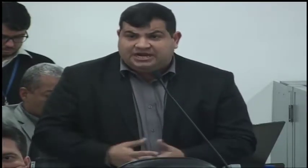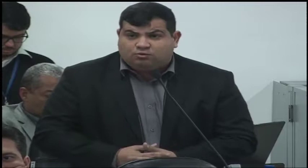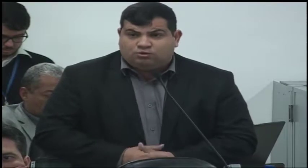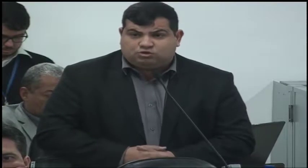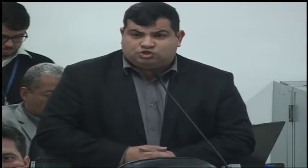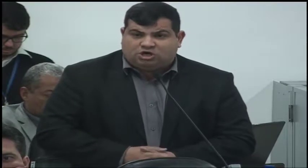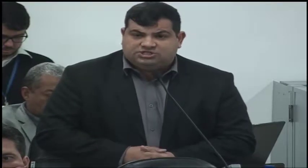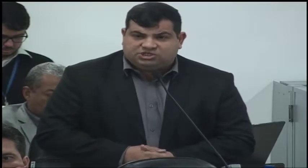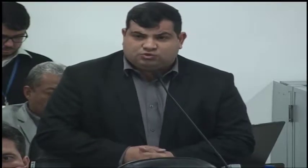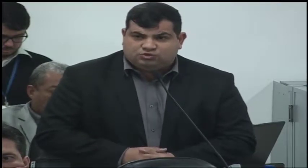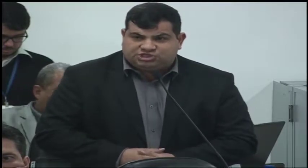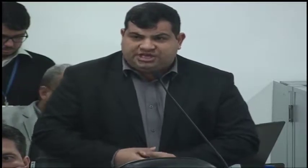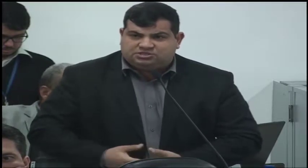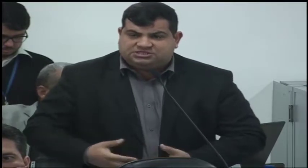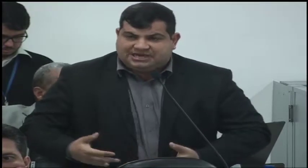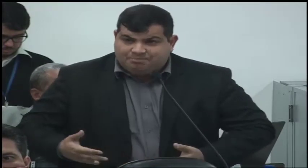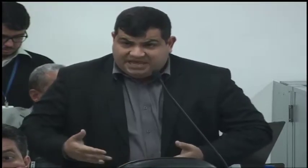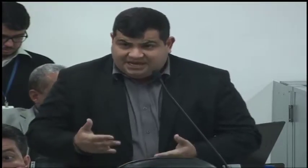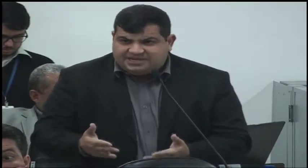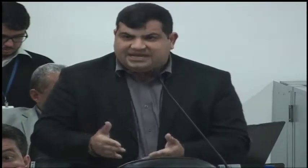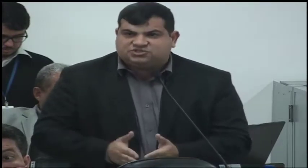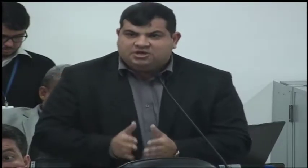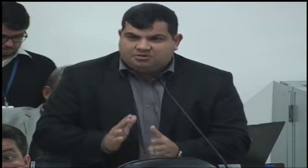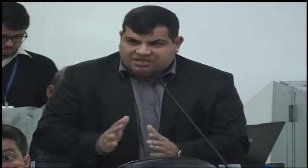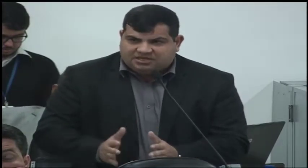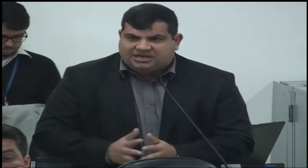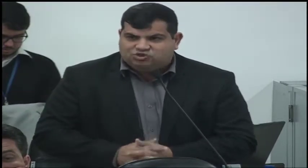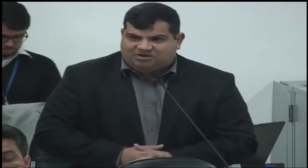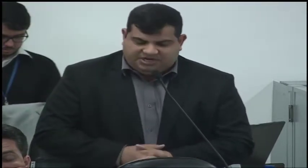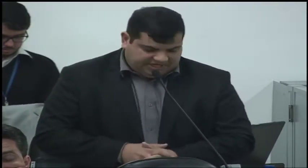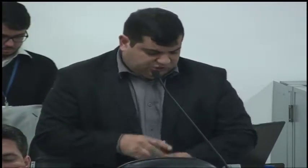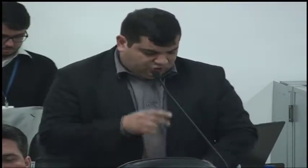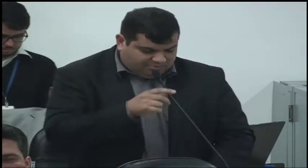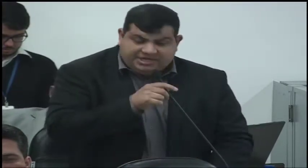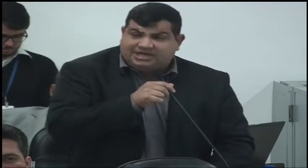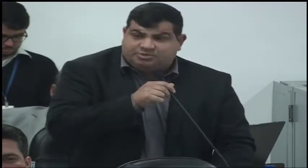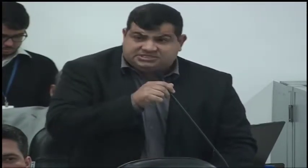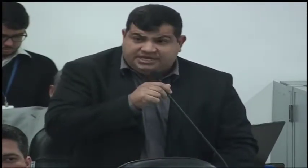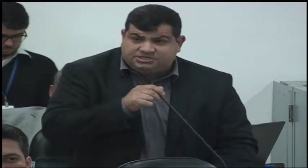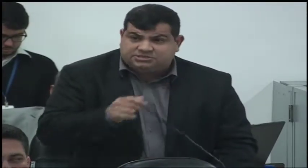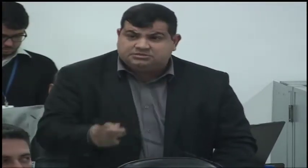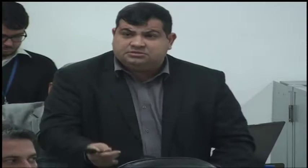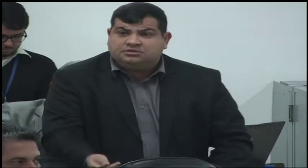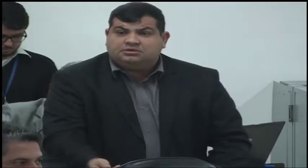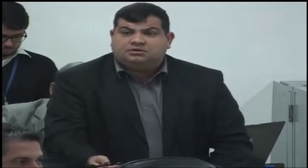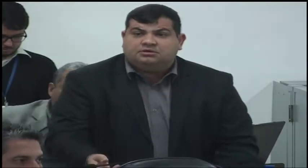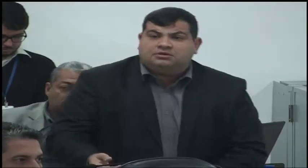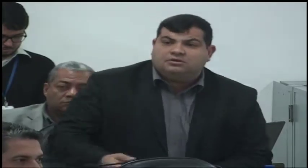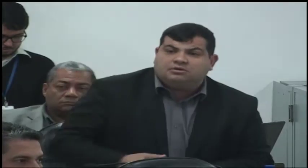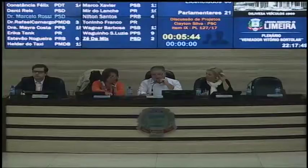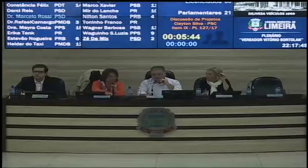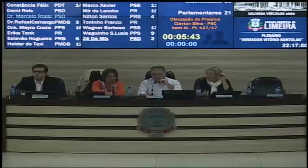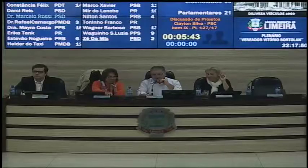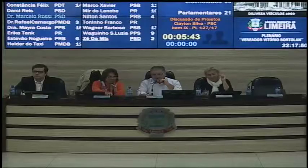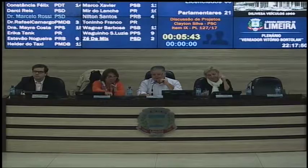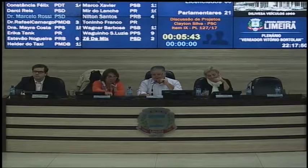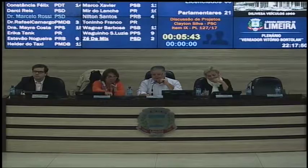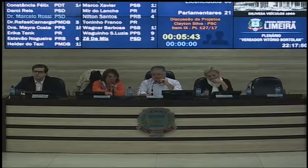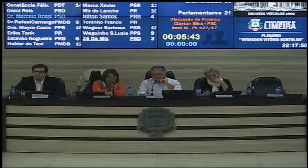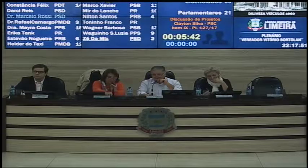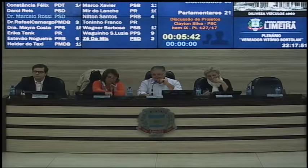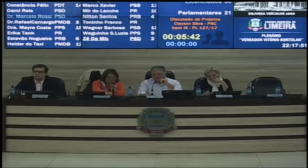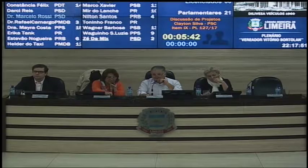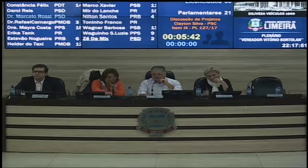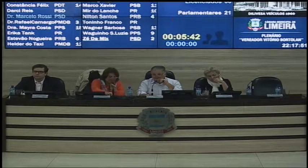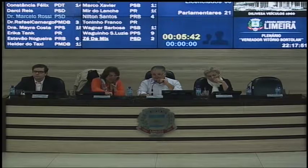possamos olhar com outros olhos esses conselhos, estar bem alinhados para tratarmos de uma vertente só. Obrigado, presidente. Continue a discussão. Eu